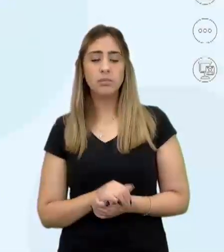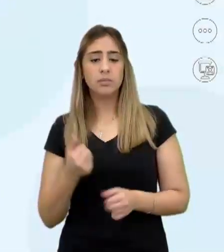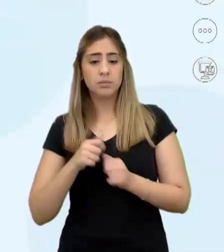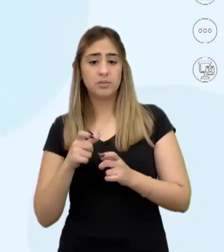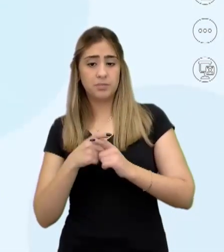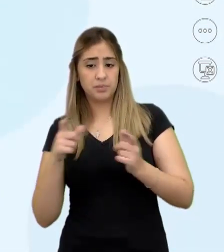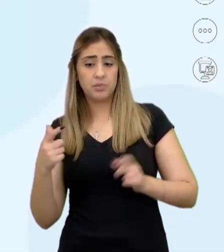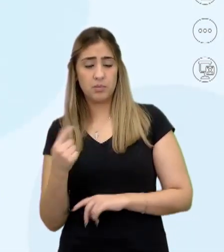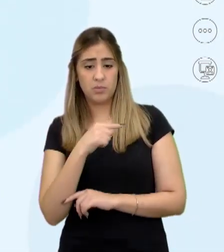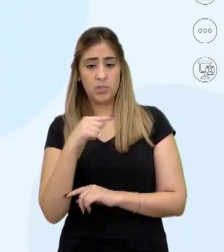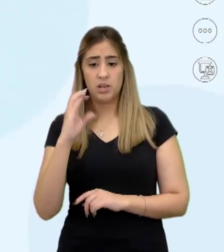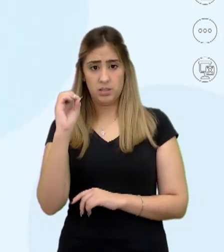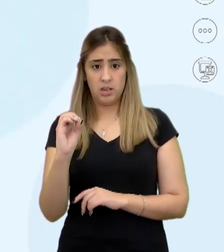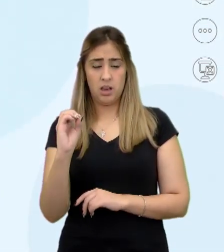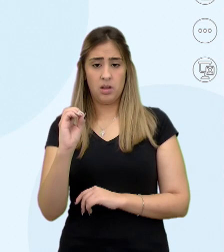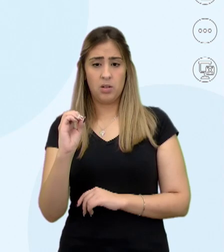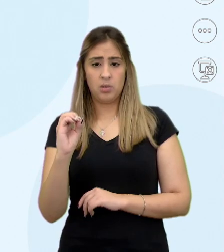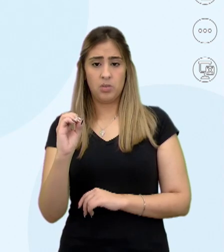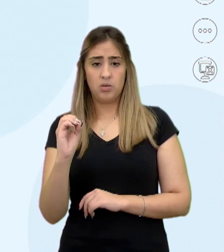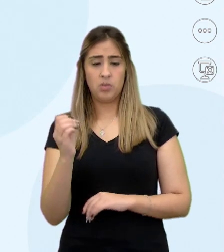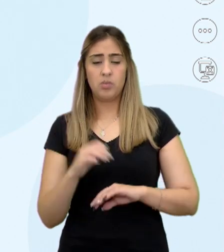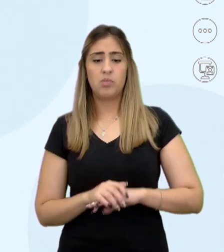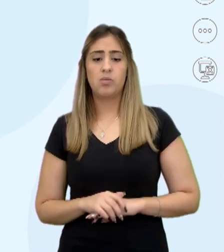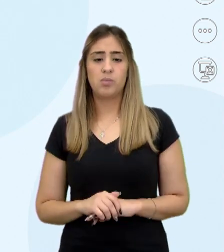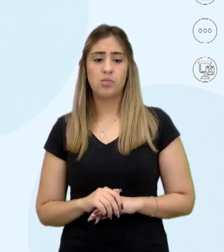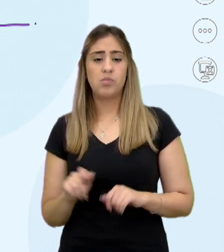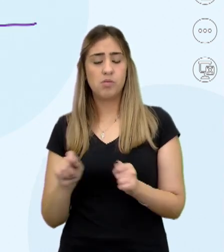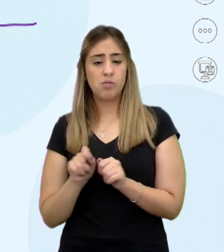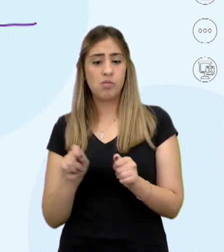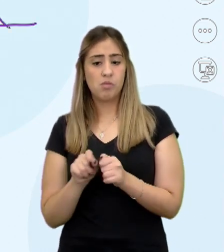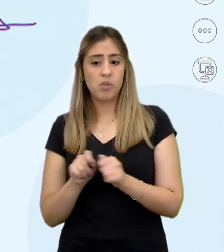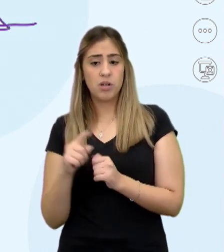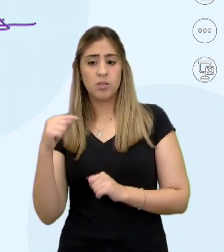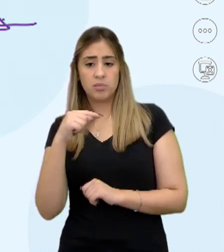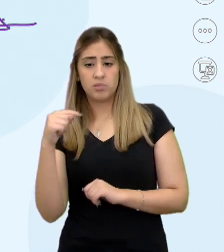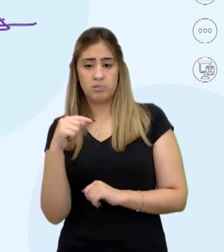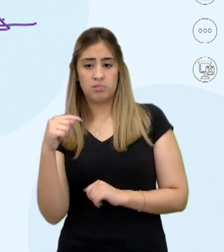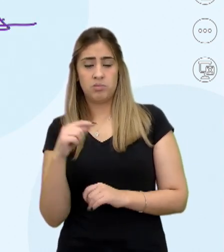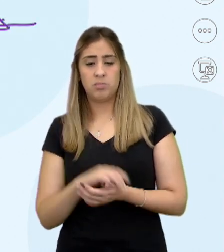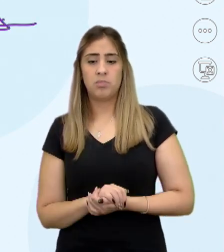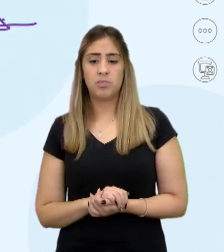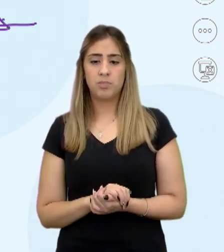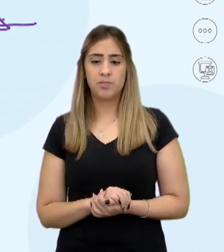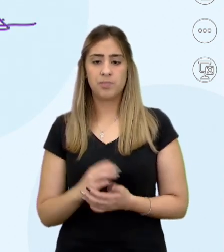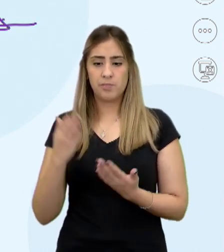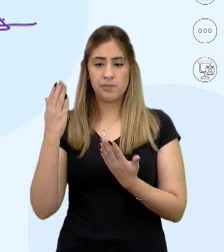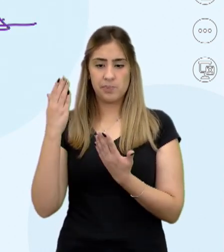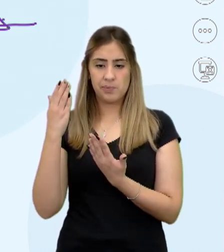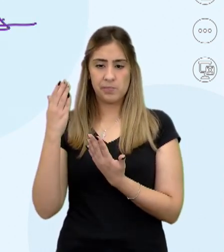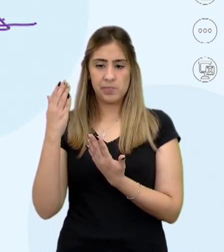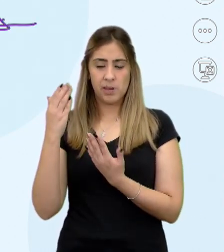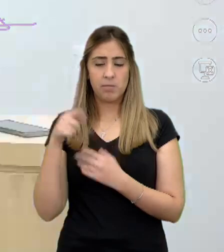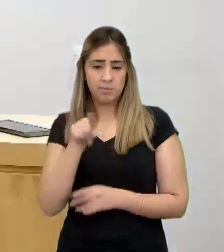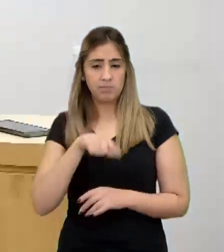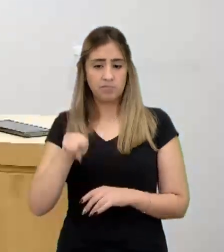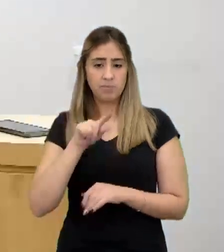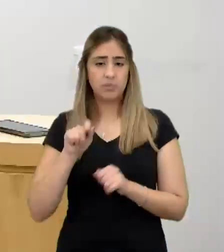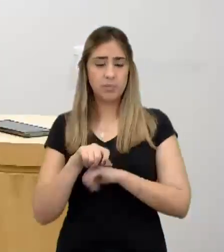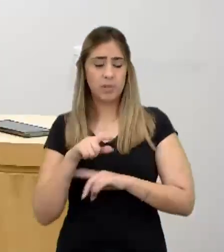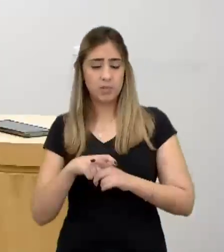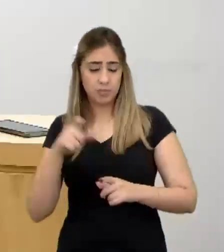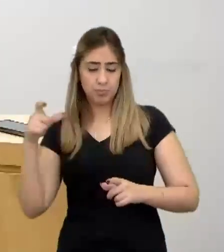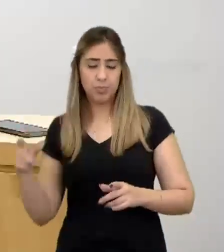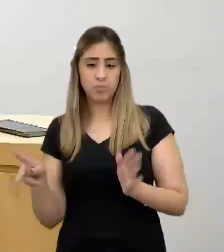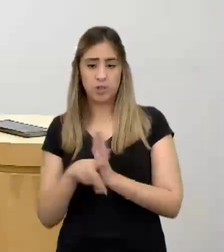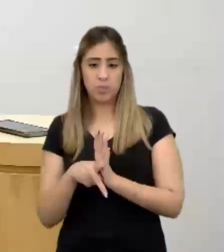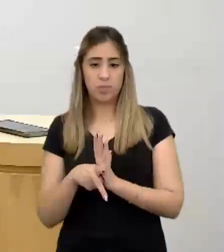bem na direção do zero, do eixo x, que é esse aqui, ó, vou fazer uma setinha aqui do lado direito, ó. Exatamente o eixo x, esse eixo que ele vai ser